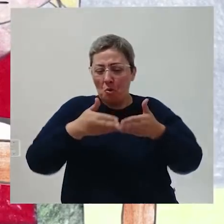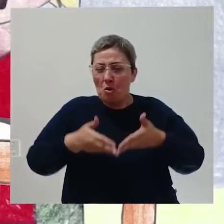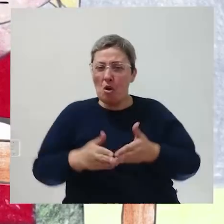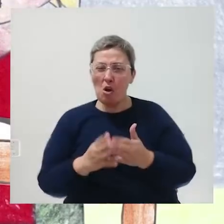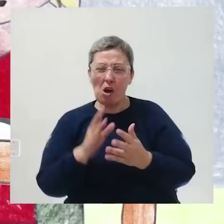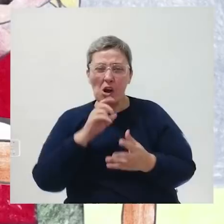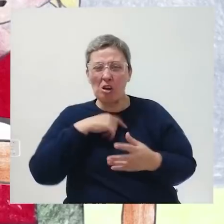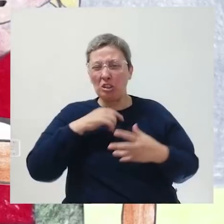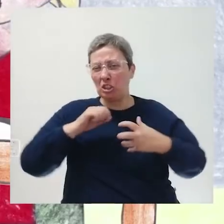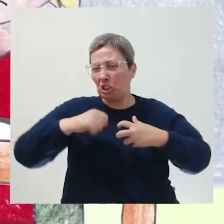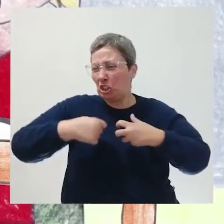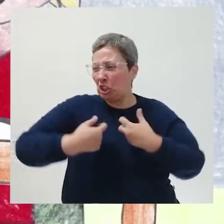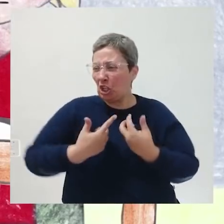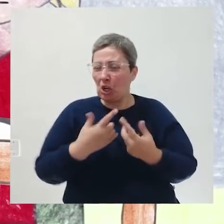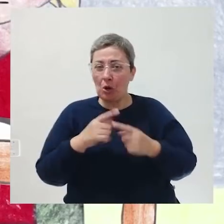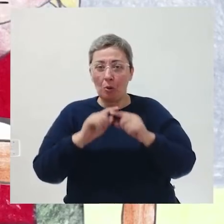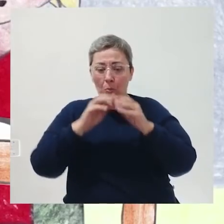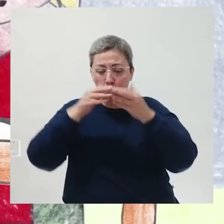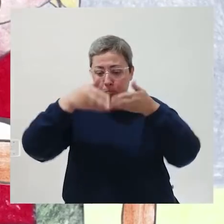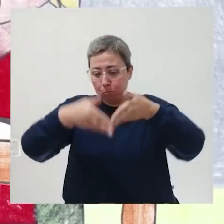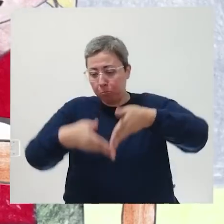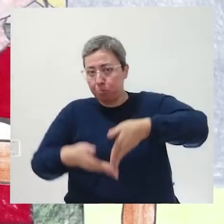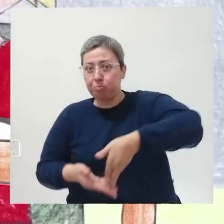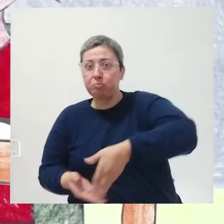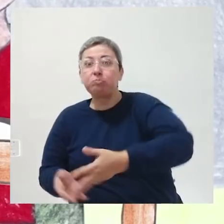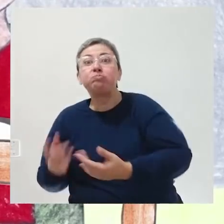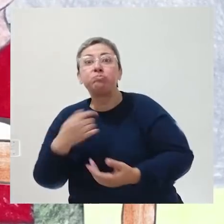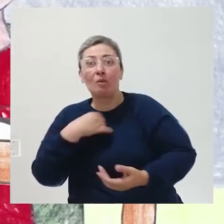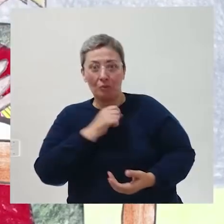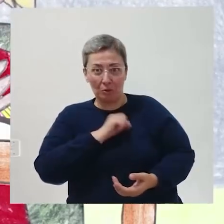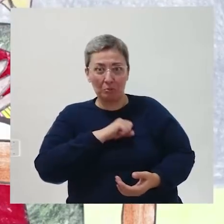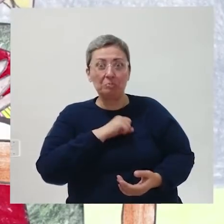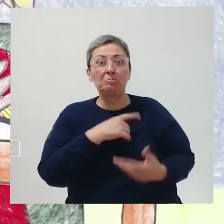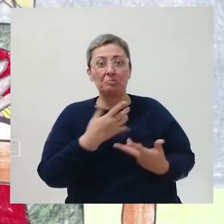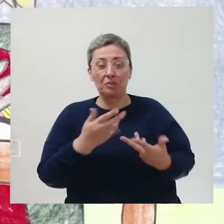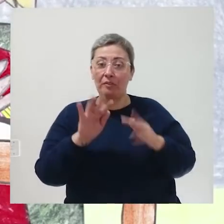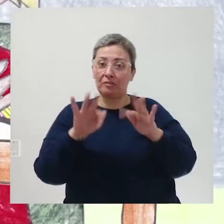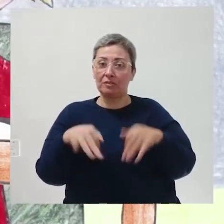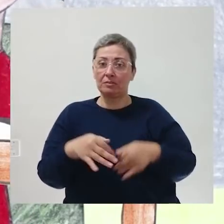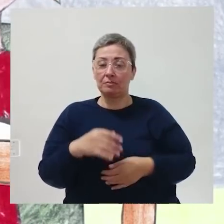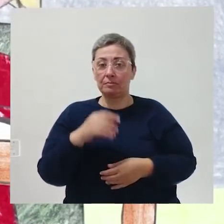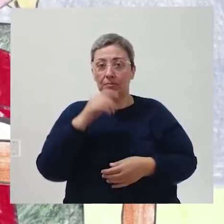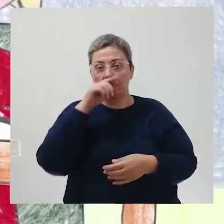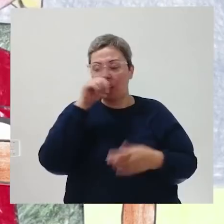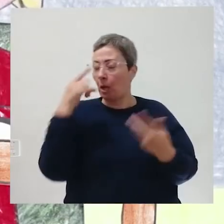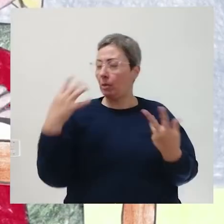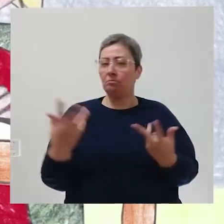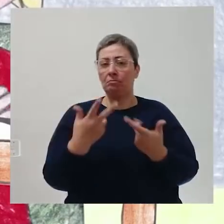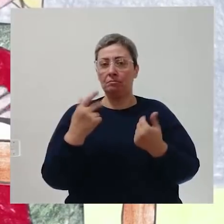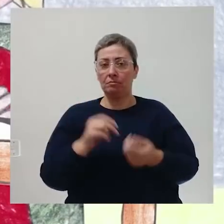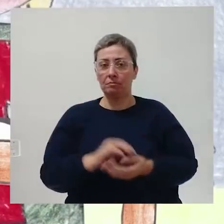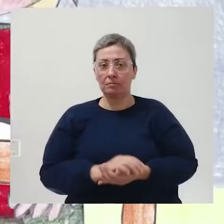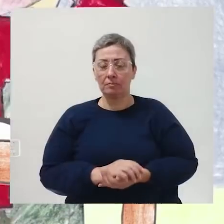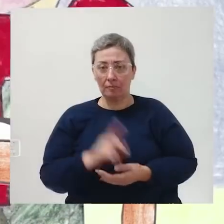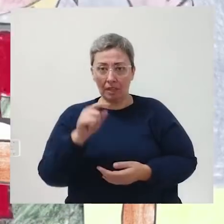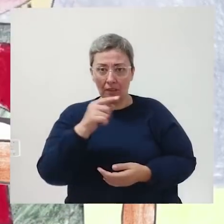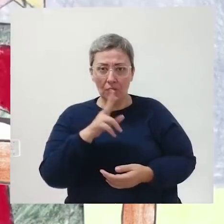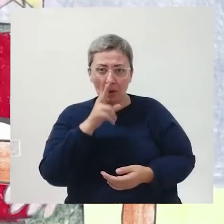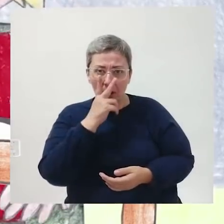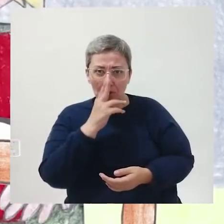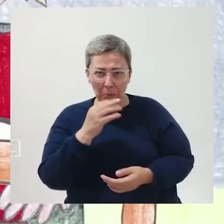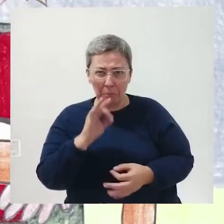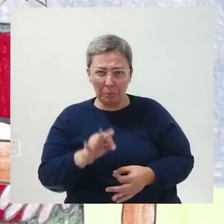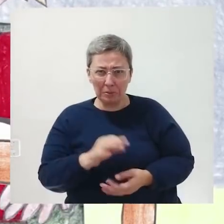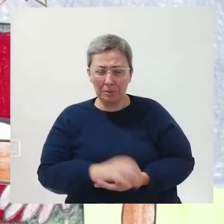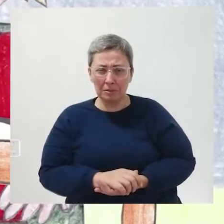sinistro dos piratas e o navio afundou. Foi sinistro. Fim. Incrível! Você acha